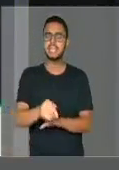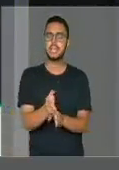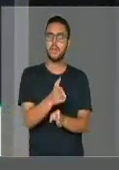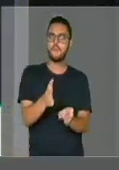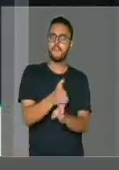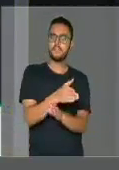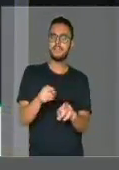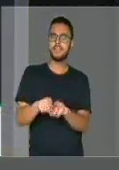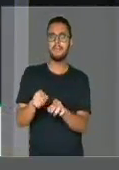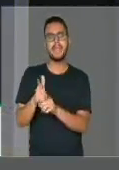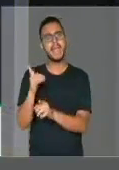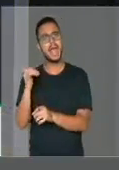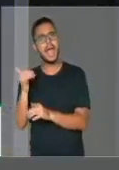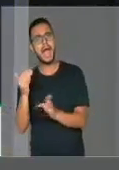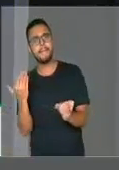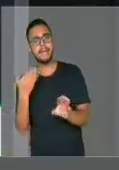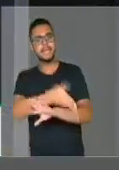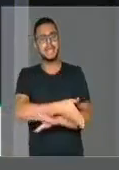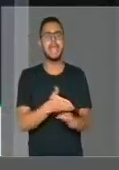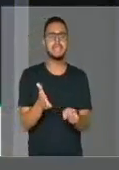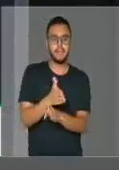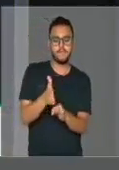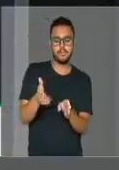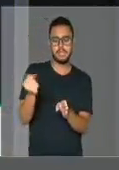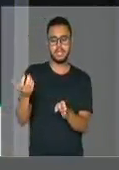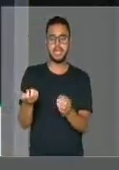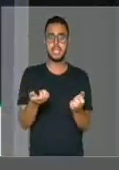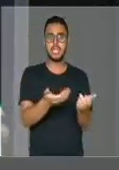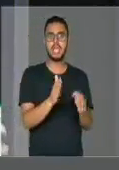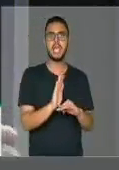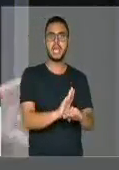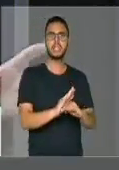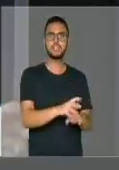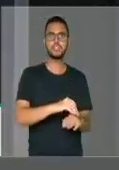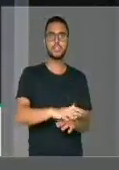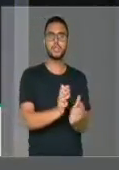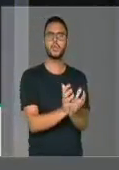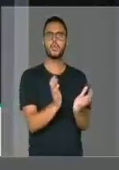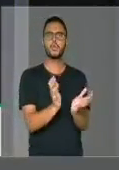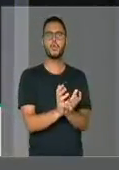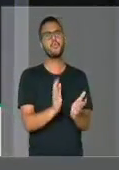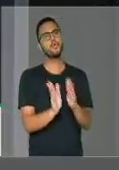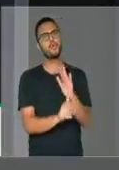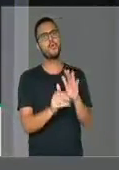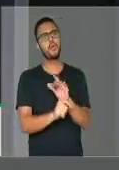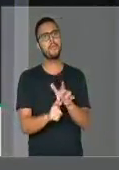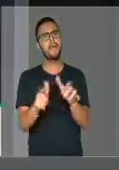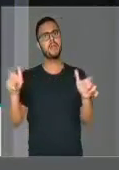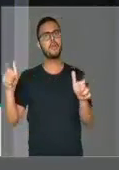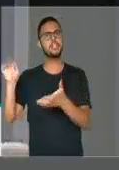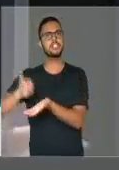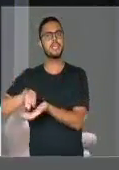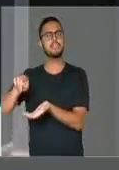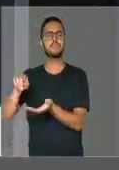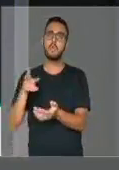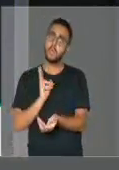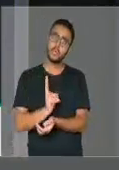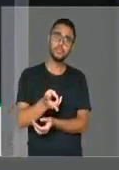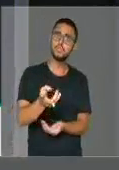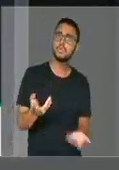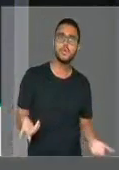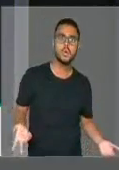armamento que entra pelas nossas fronteiras, que abastece as facções nos grandes centros do Brasil, elas continuam